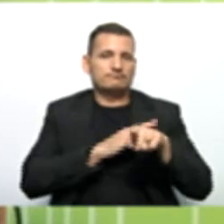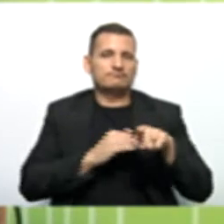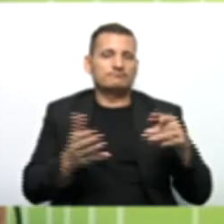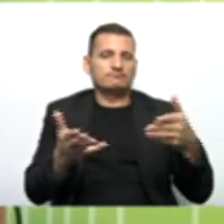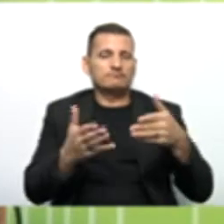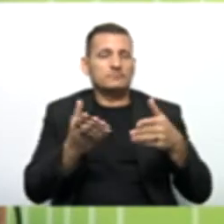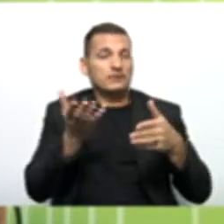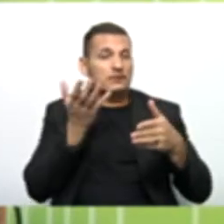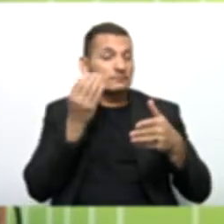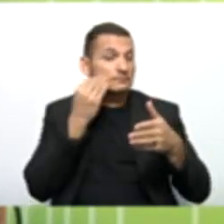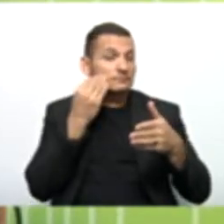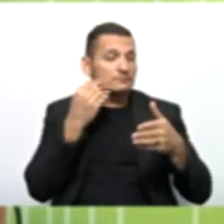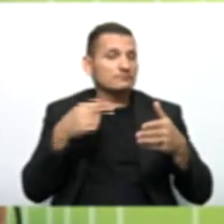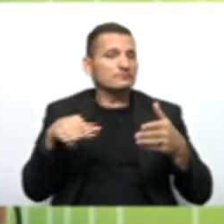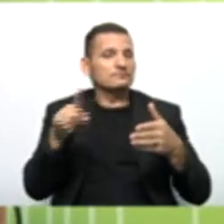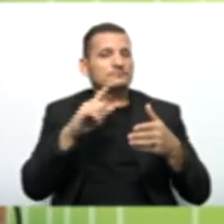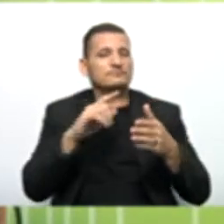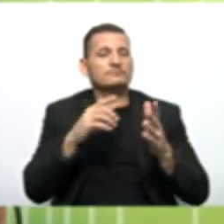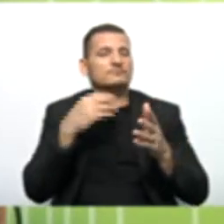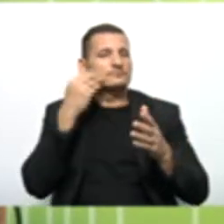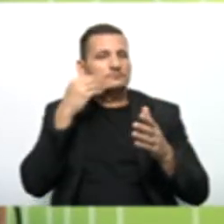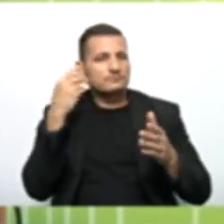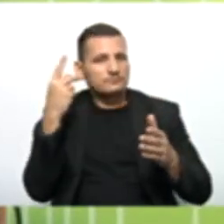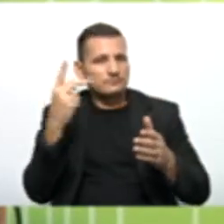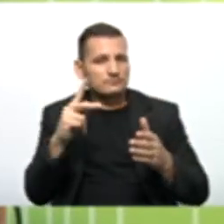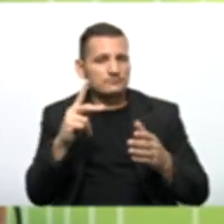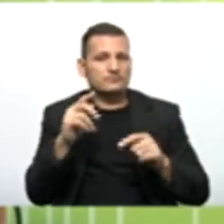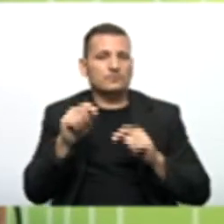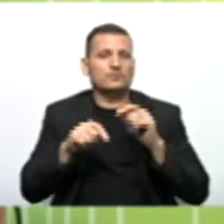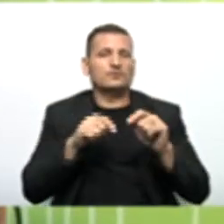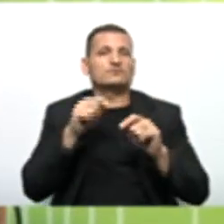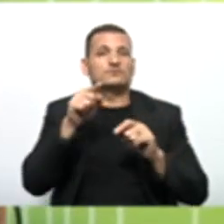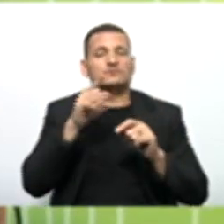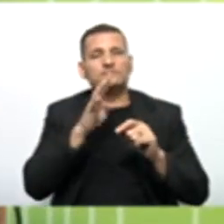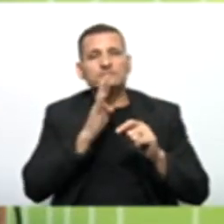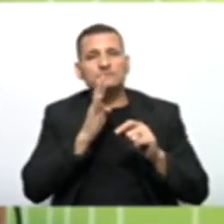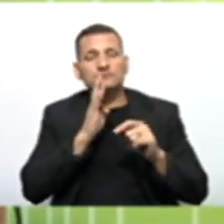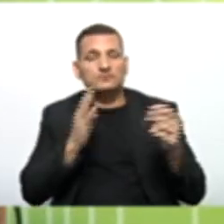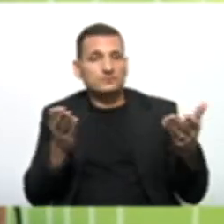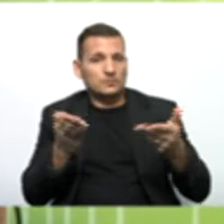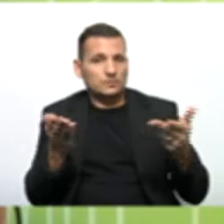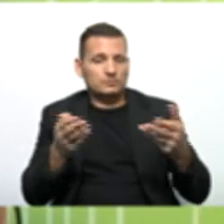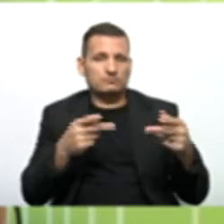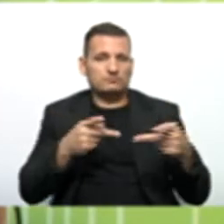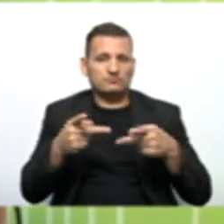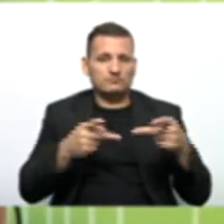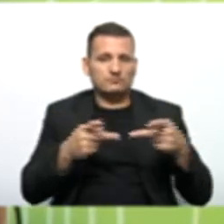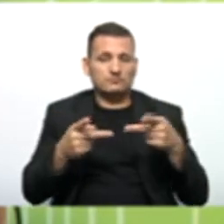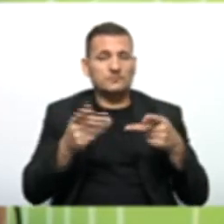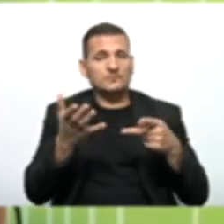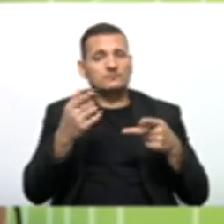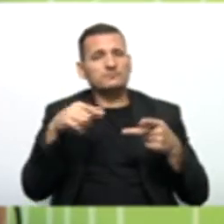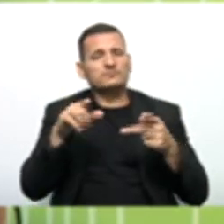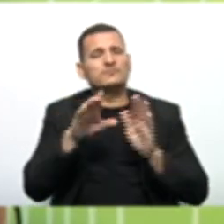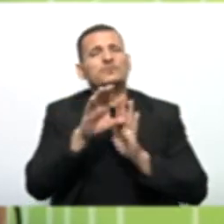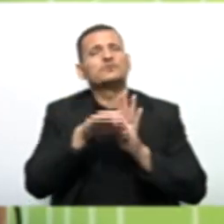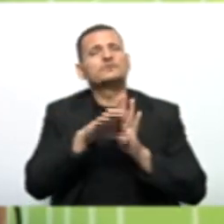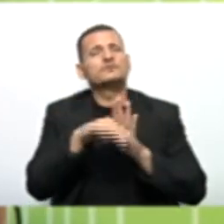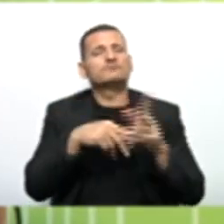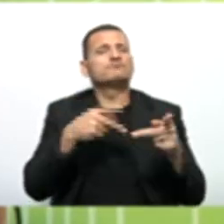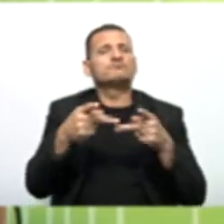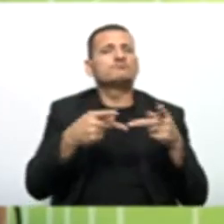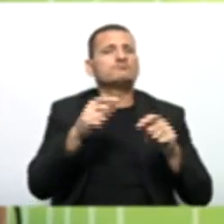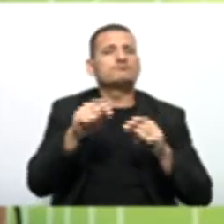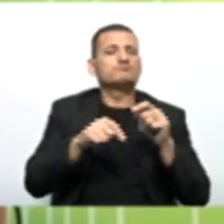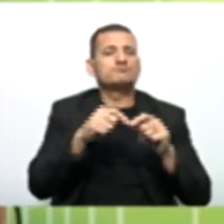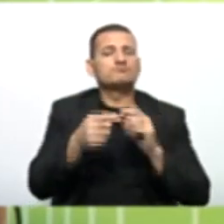quero que vocês tragam aí, com base nas vivências, nas experiências, naquilo que vocês conhecem hoje de projetos, quero que vocês tragam o conceito de projeto para a